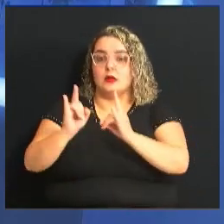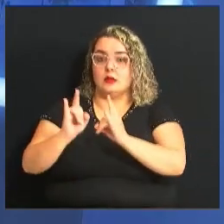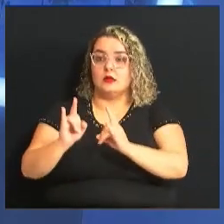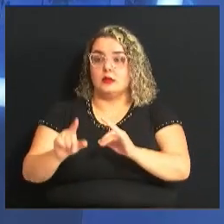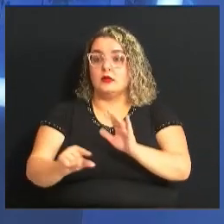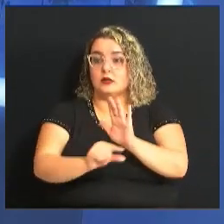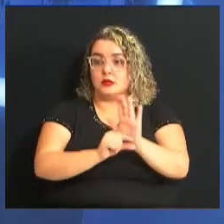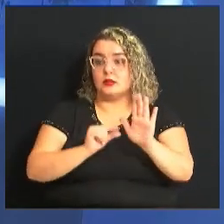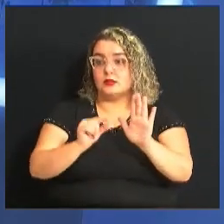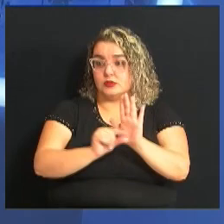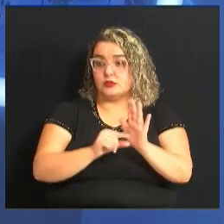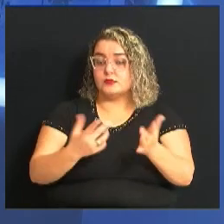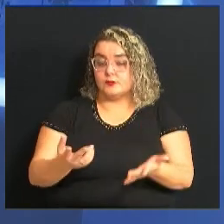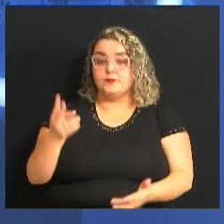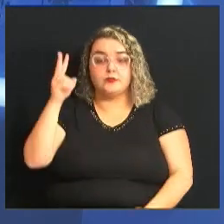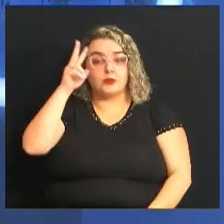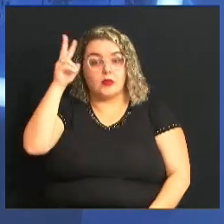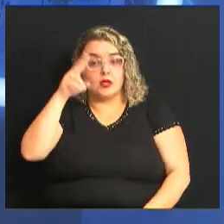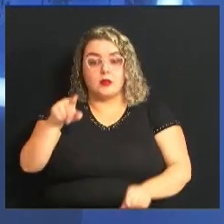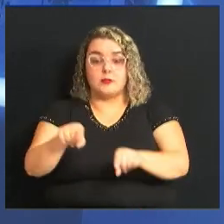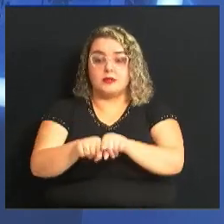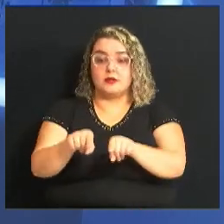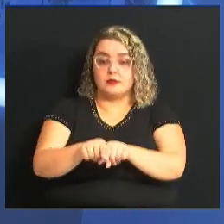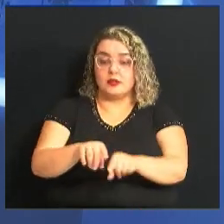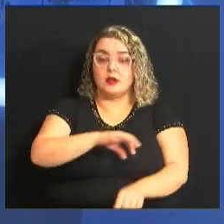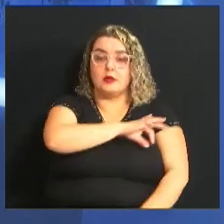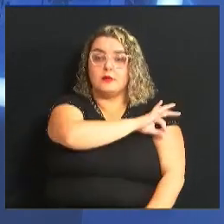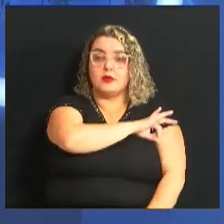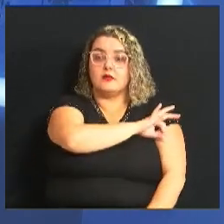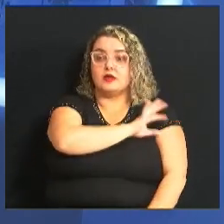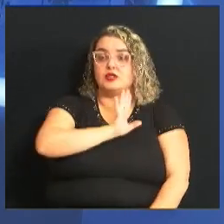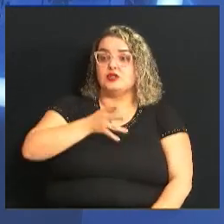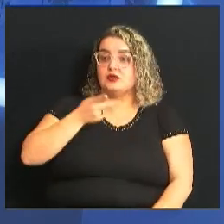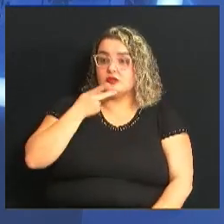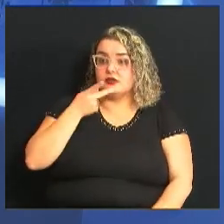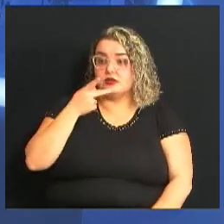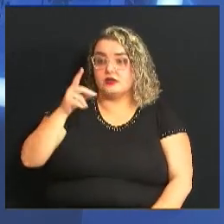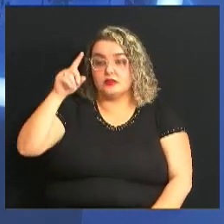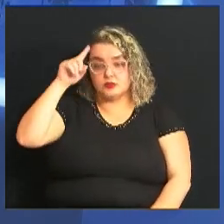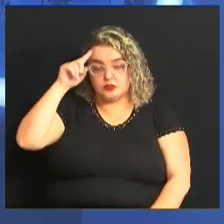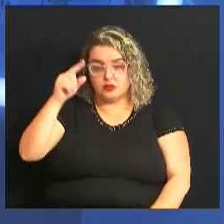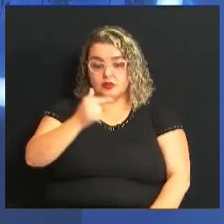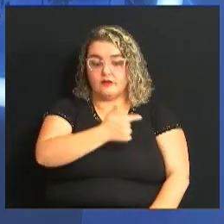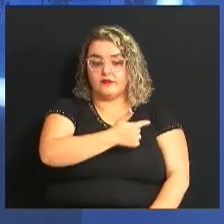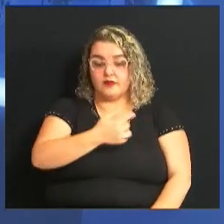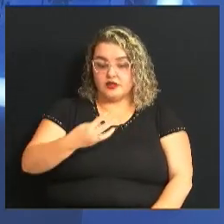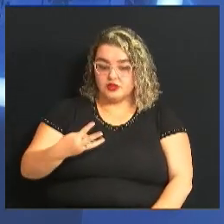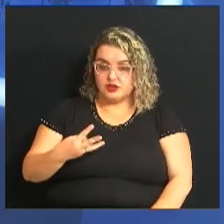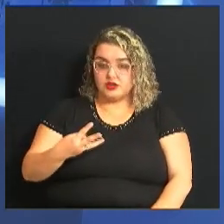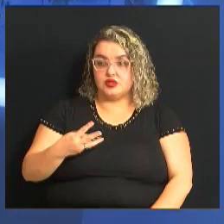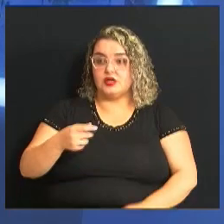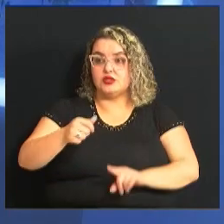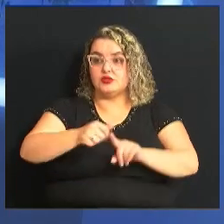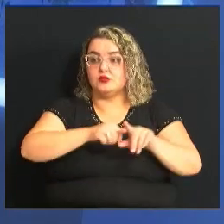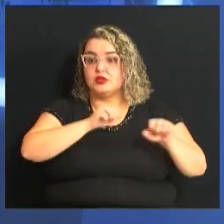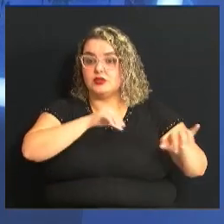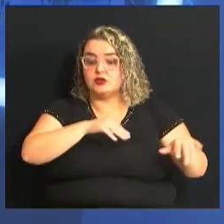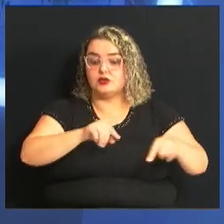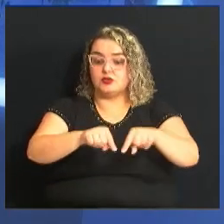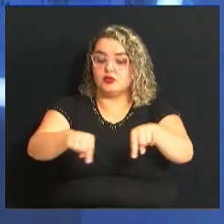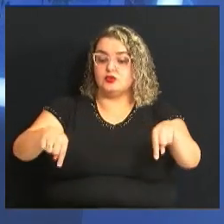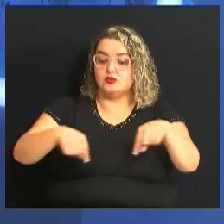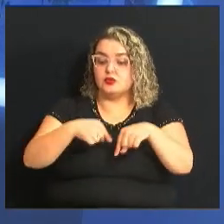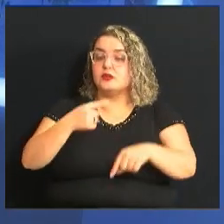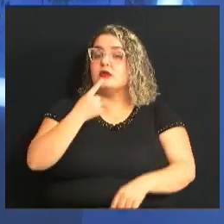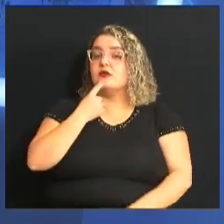minuta. A gente lembra que ainda a Prefeitura já adiantou que no dia 23 de setembro, lá no Salão Vermelho, vai